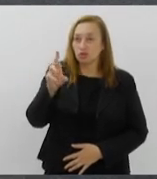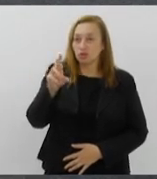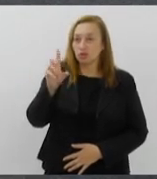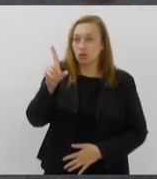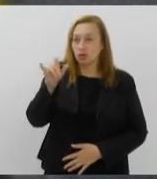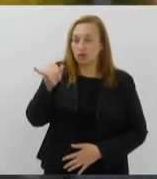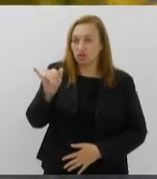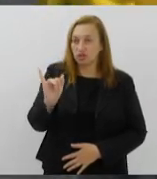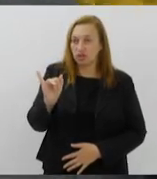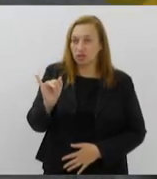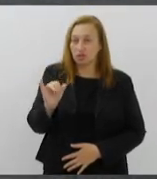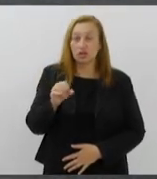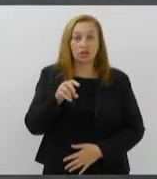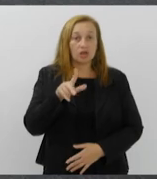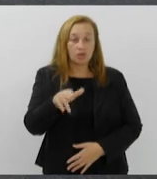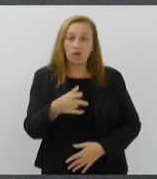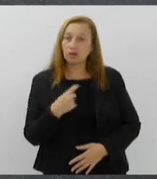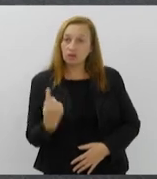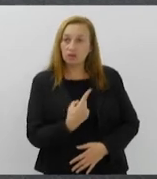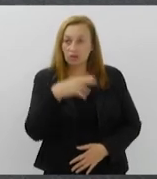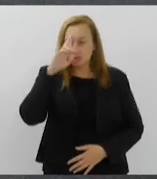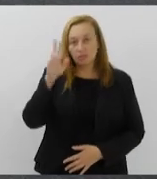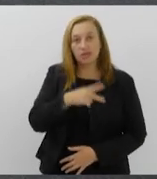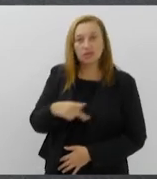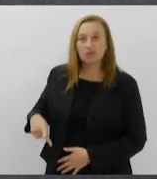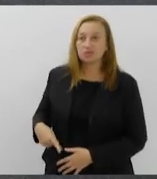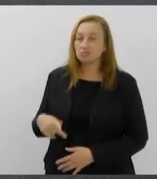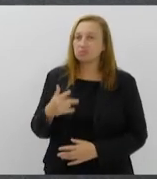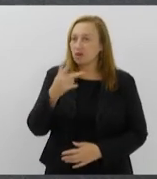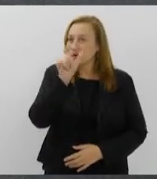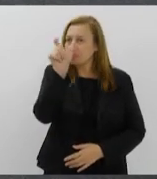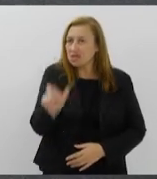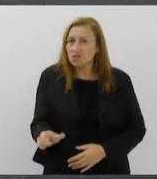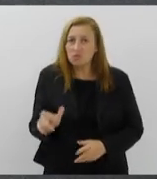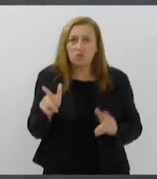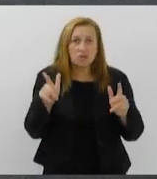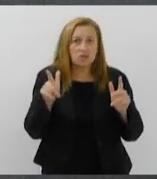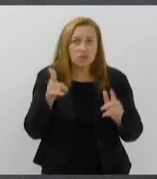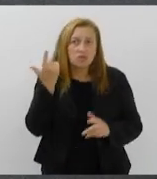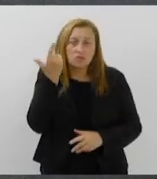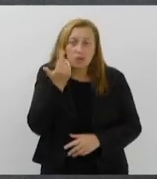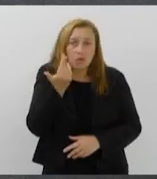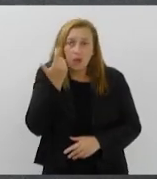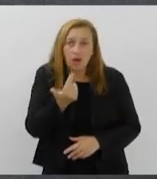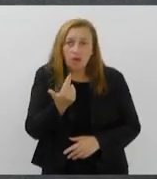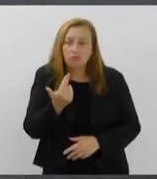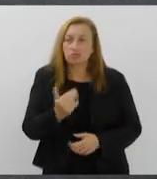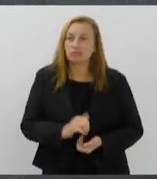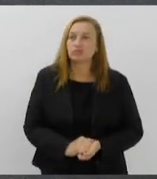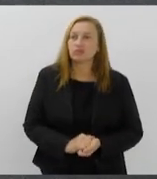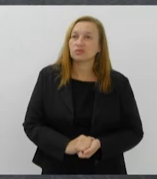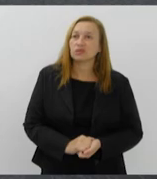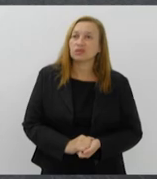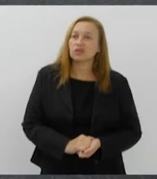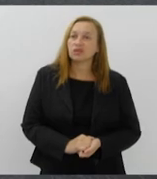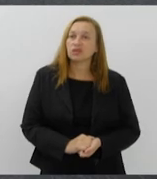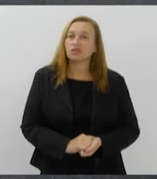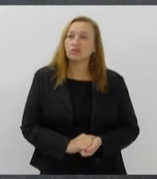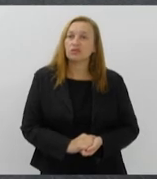senhor presidente, é uma pessoa comum, uma pessoa que foi forjada na vida